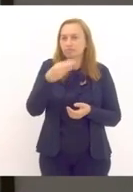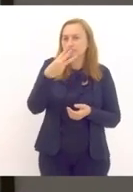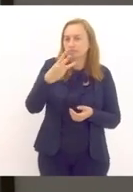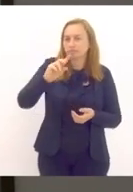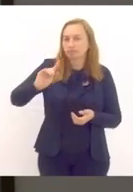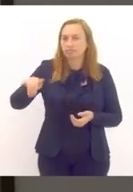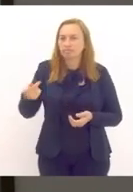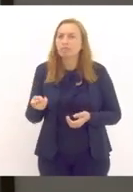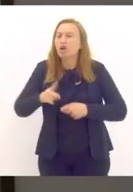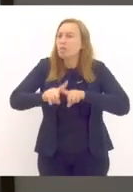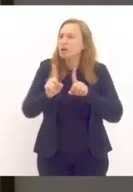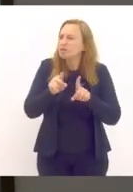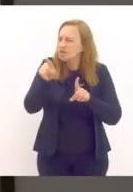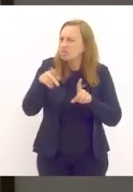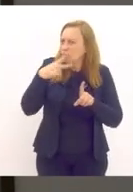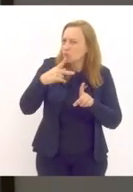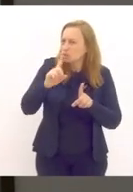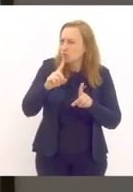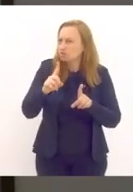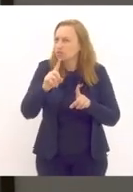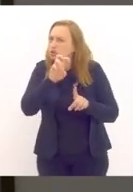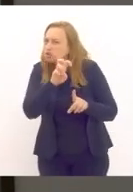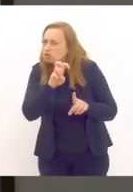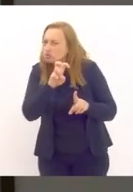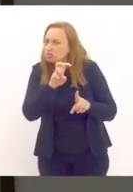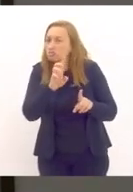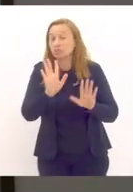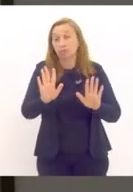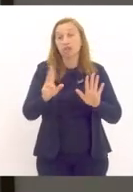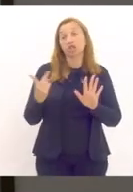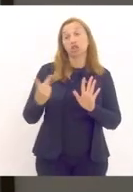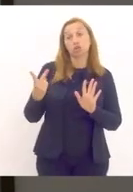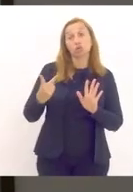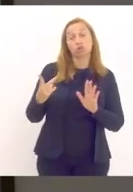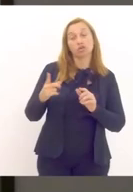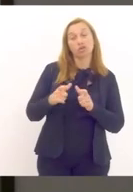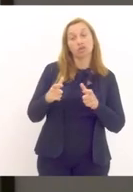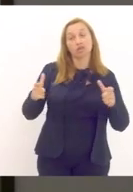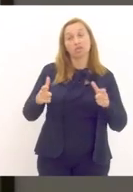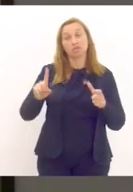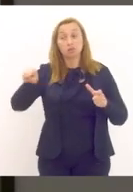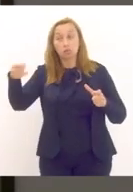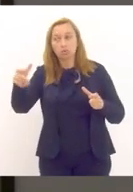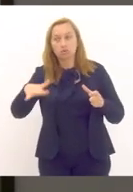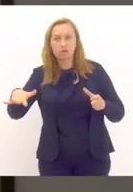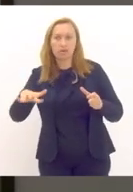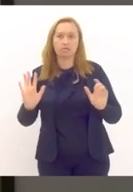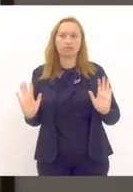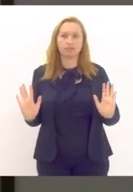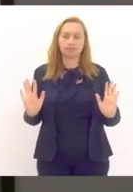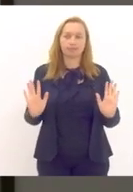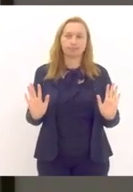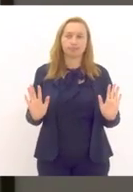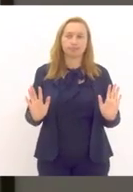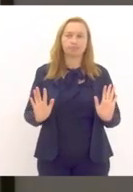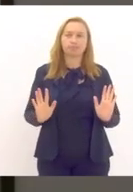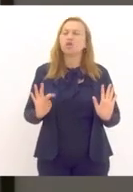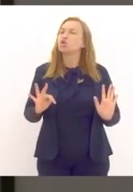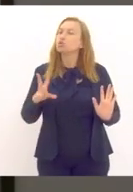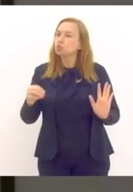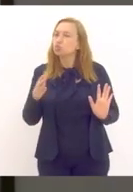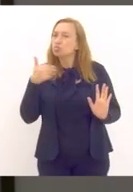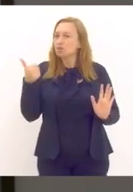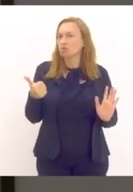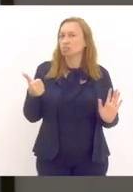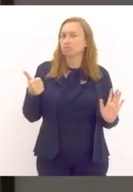você não falou que eram, não foram 5? Esses dois, na verdade, é crescimento dos demais setores. Ou seja, tudo melhorou.